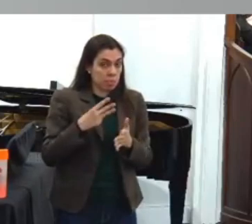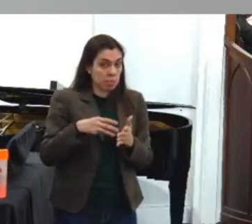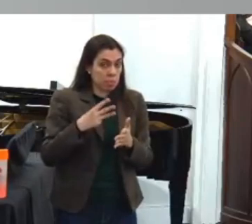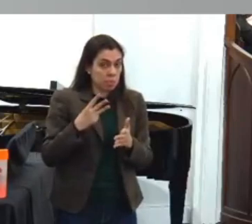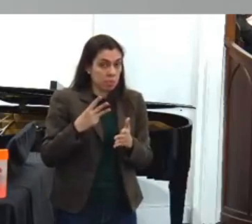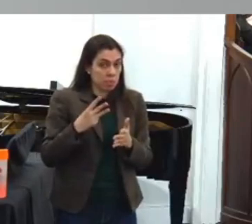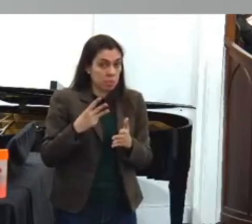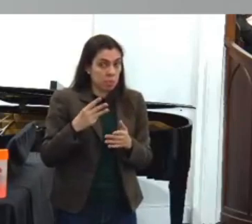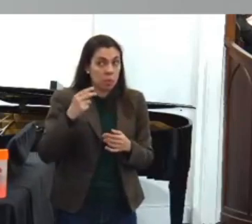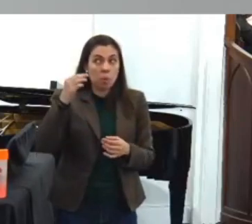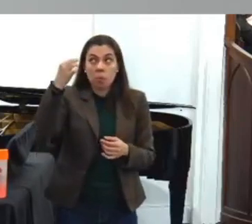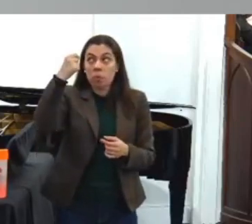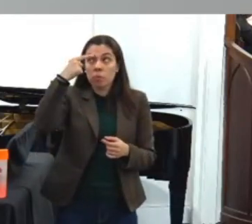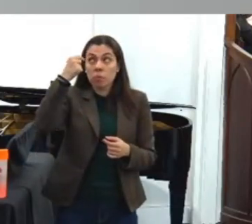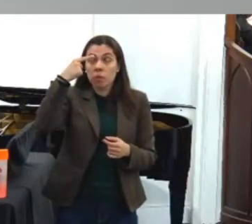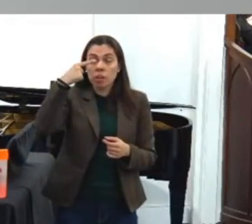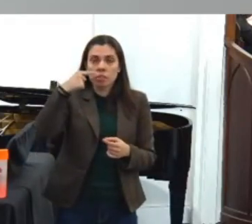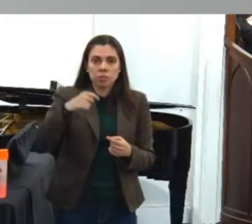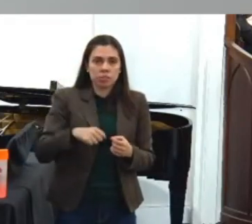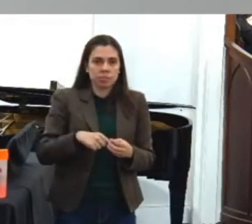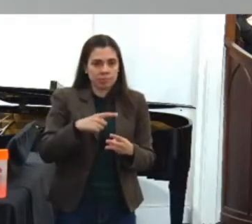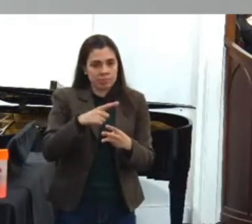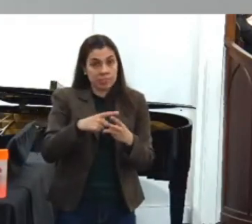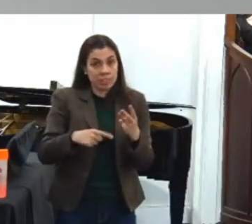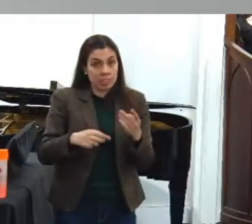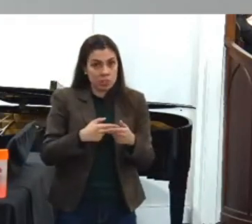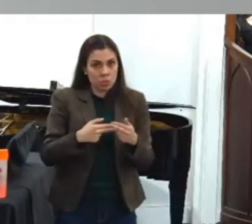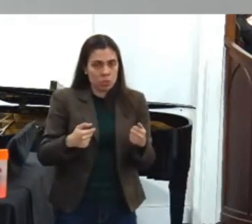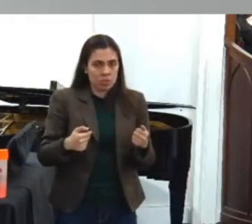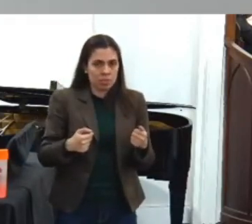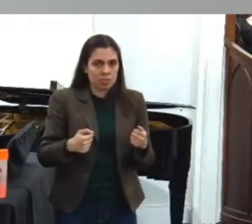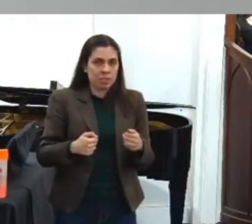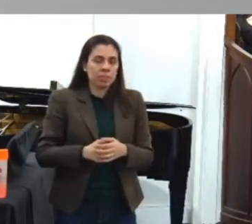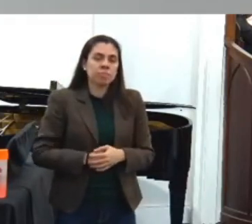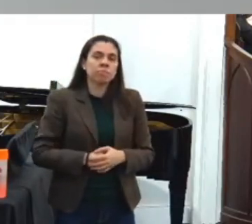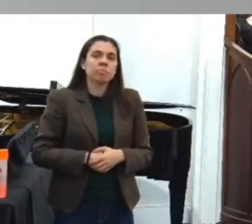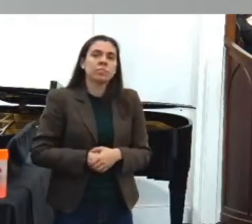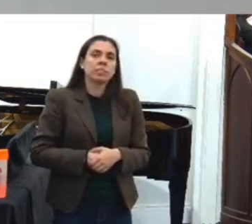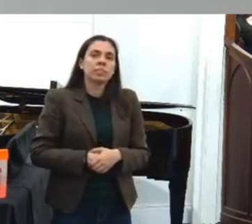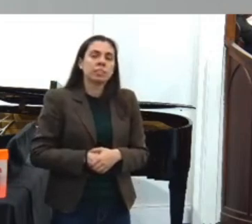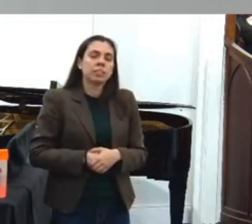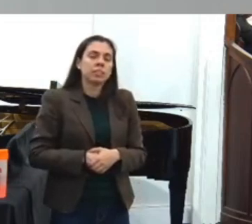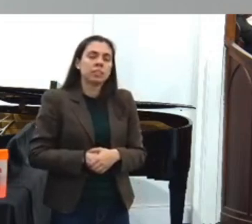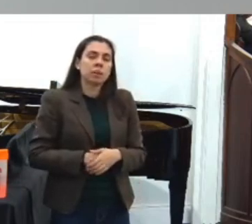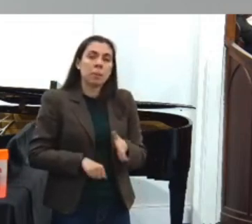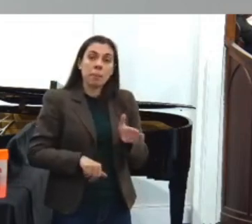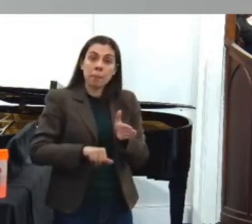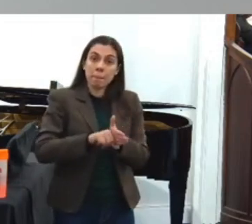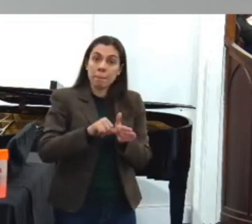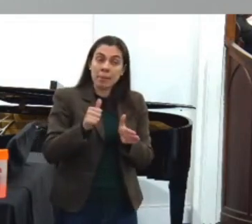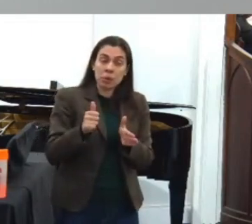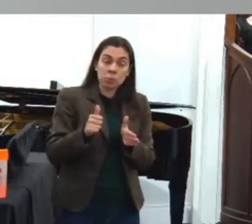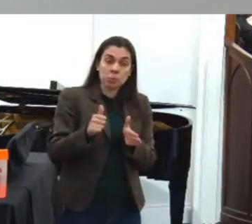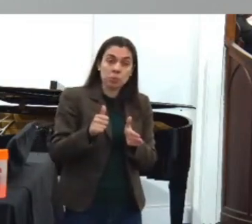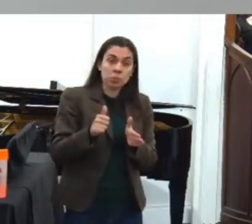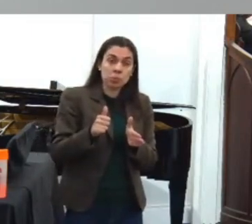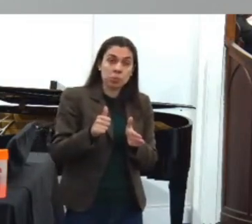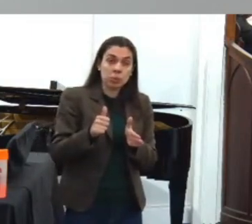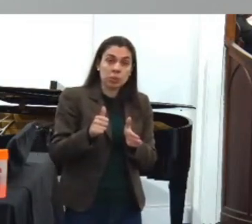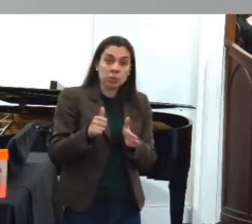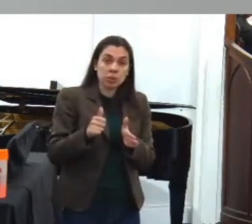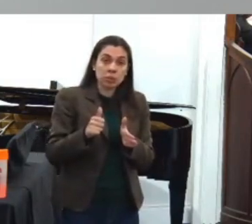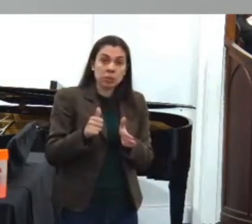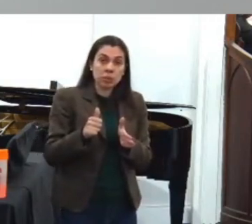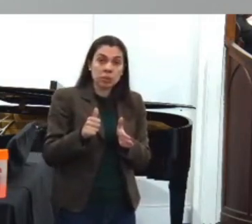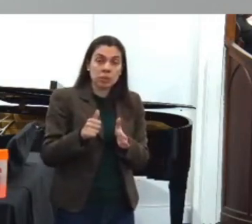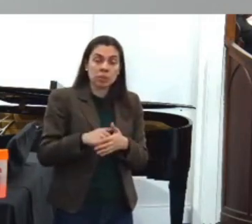E ele fala: comprem colírio, referindo-se aos estudos e pesquisas e produção de